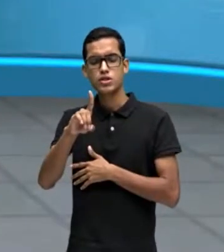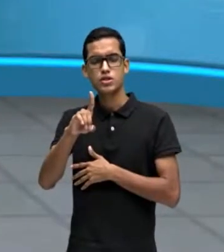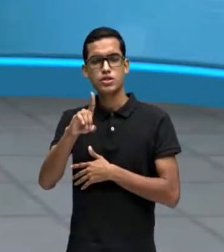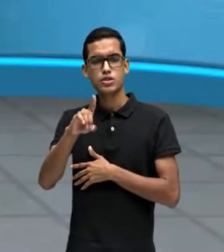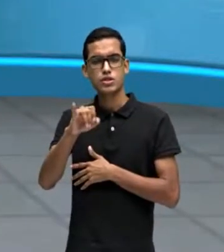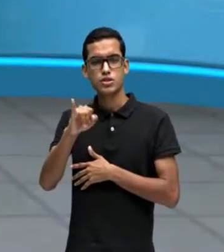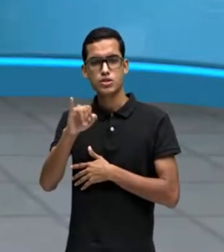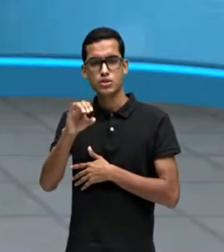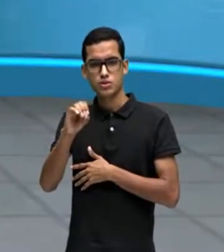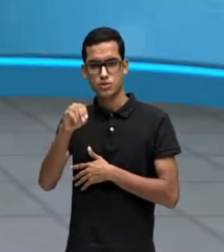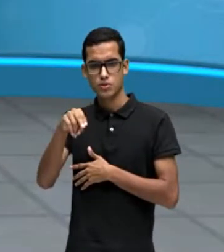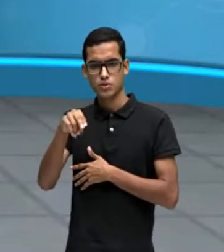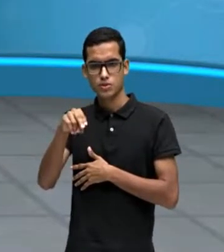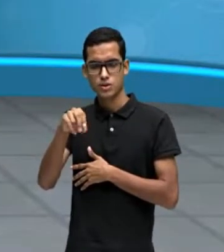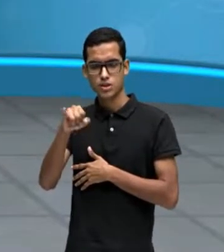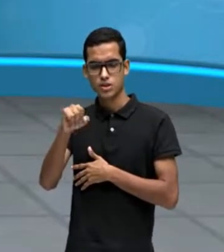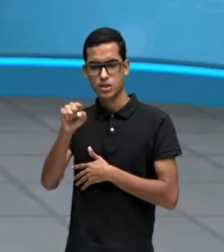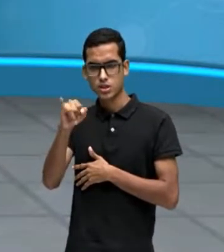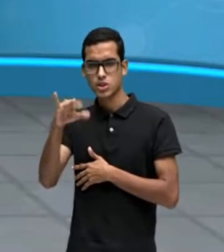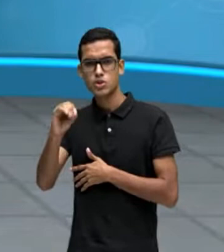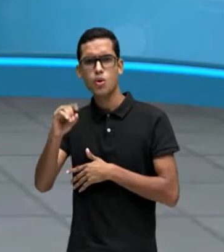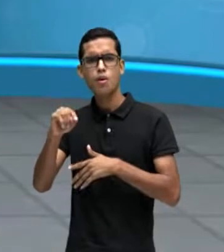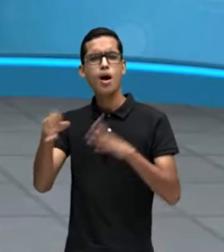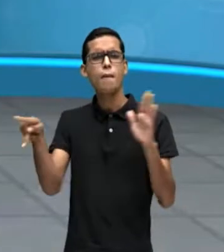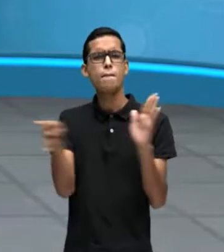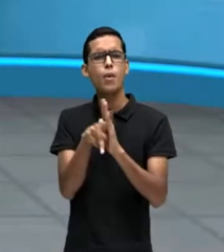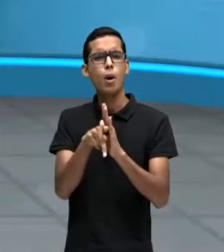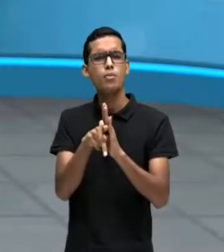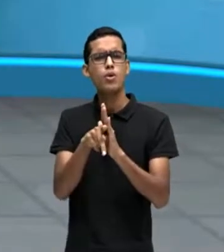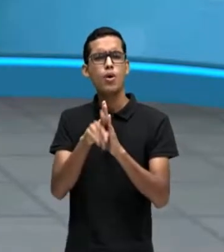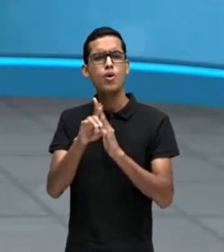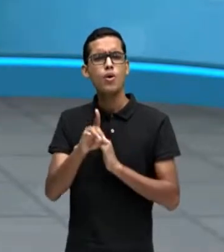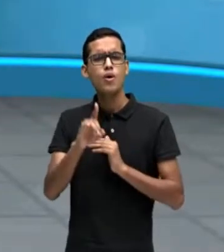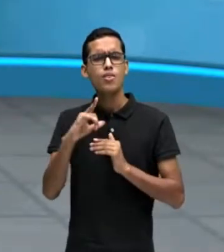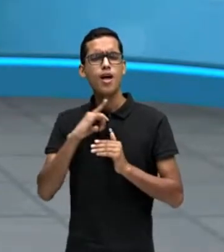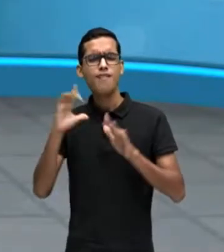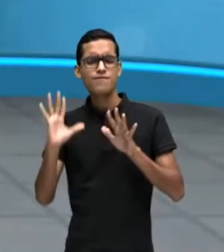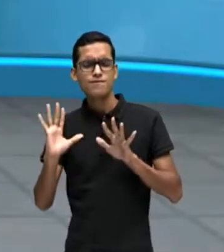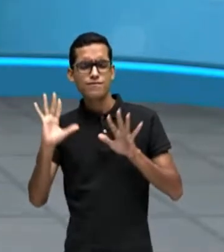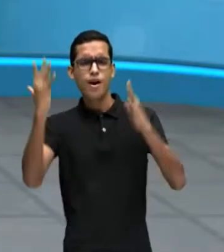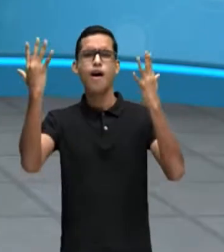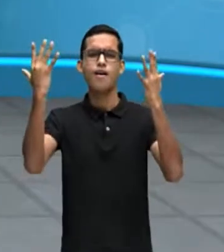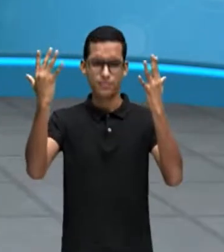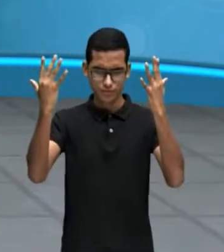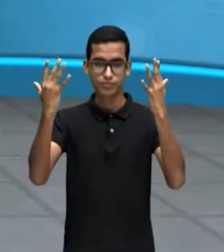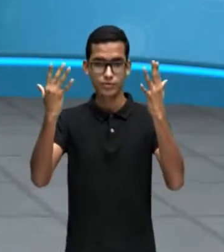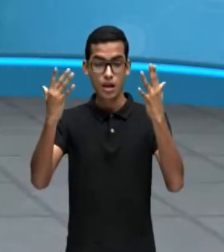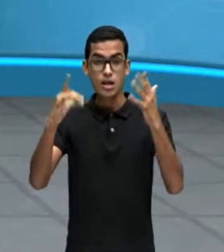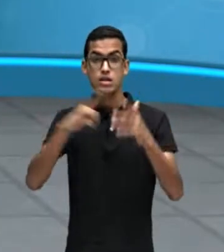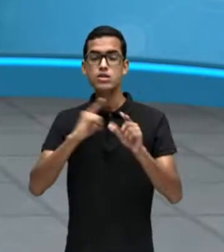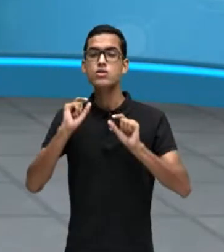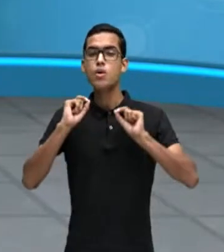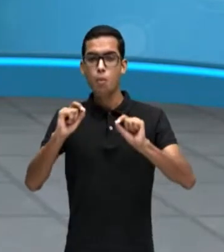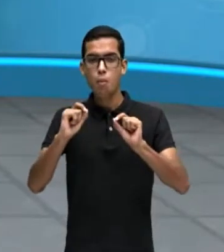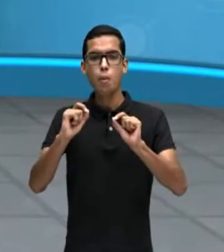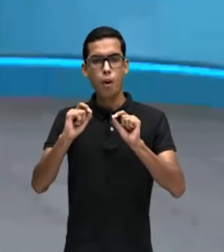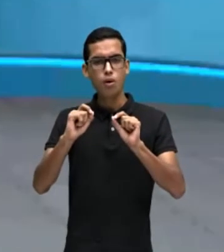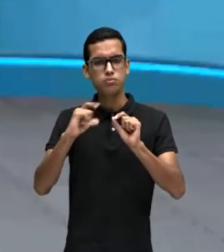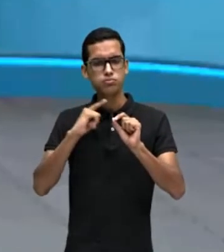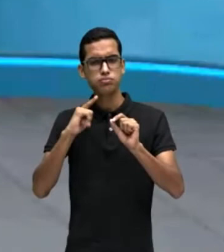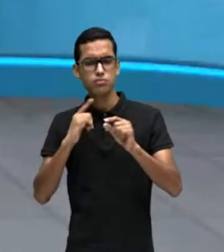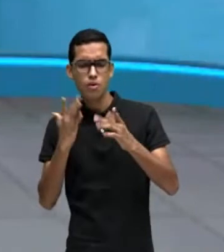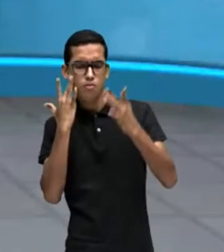essas celebrações, esses rituais. E existiam, nestes momentos, ações cênicas, né, que